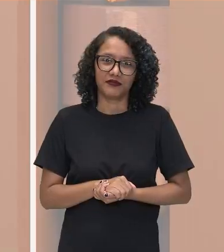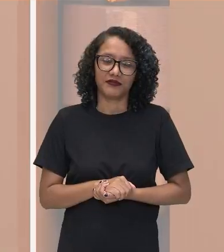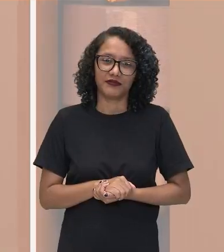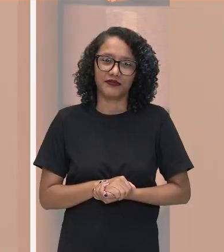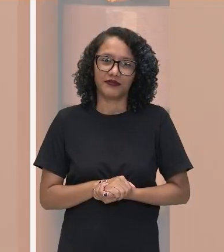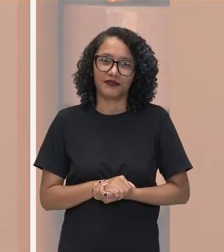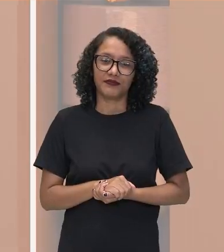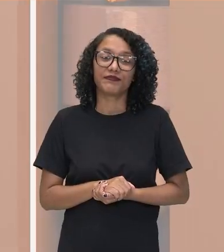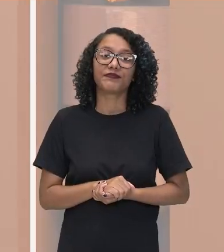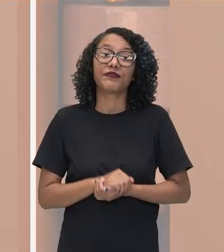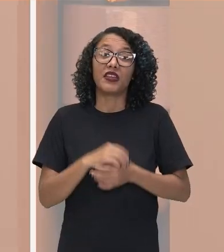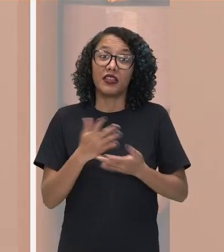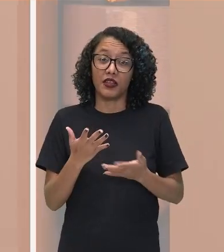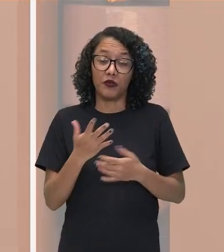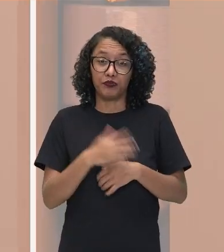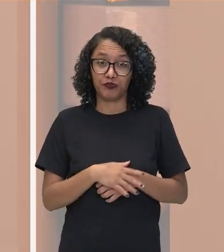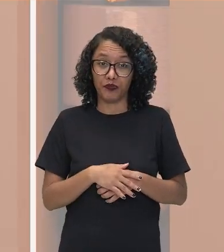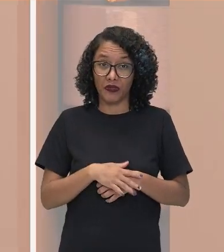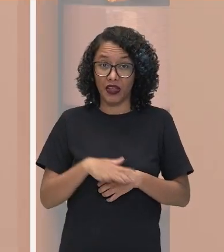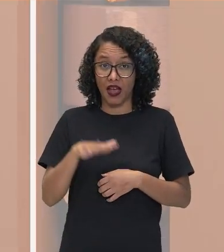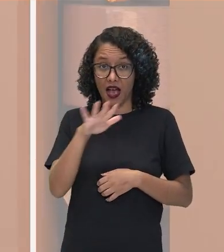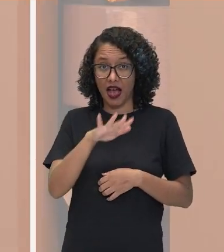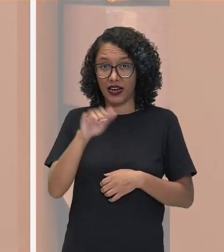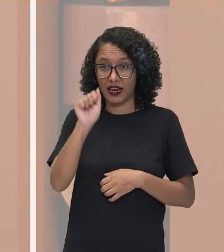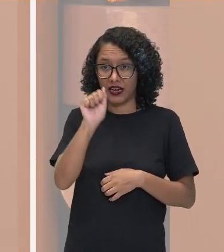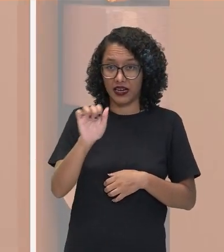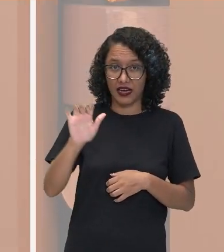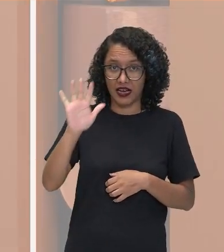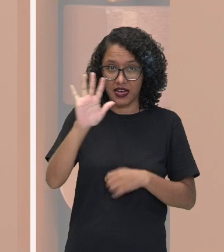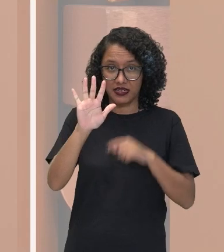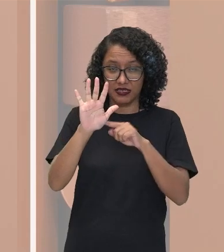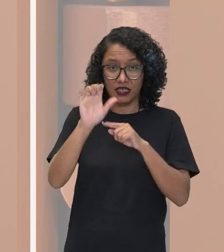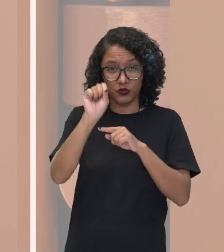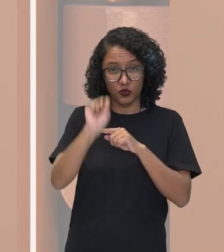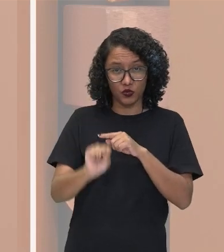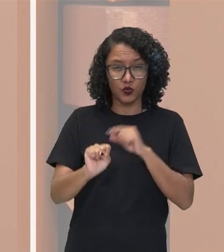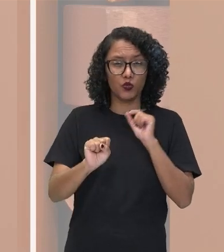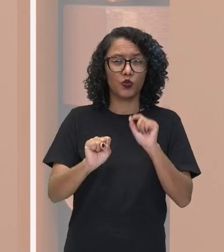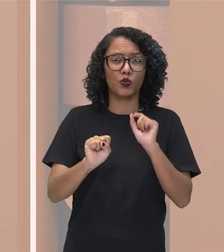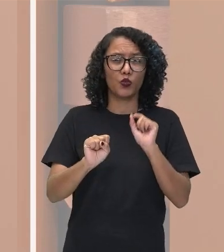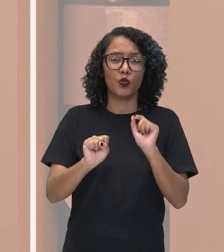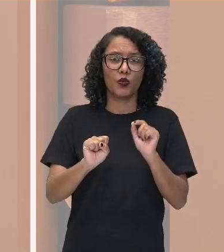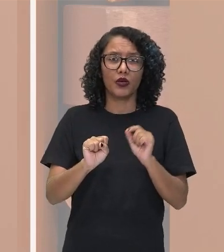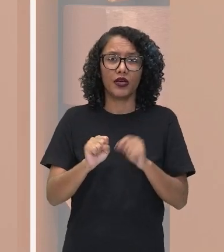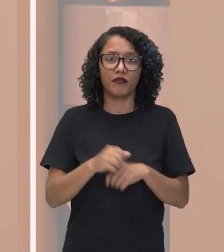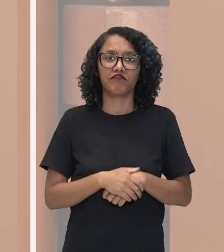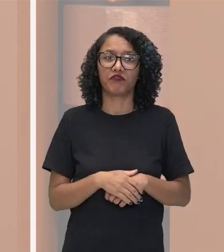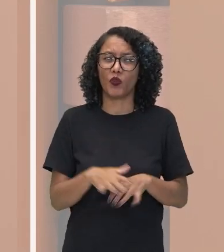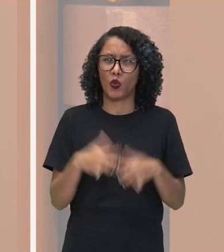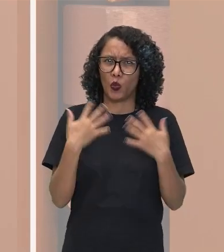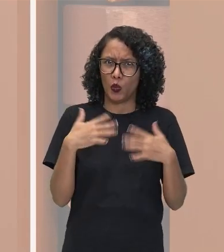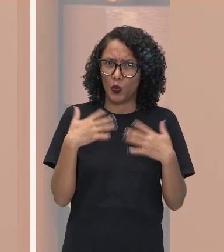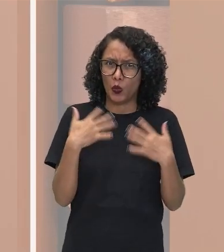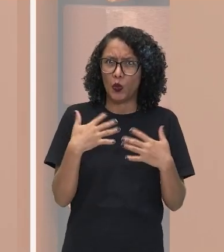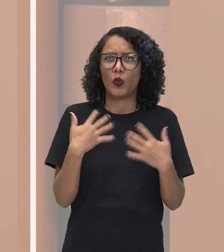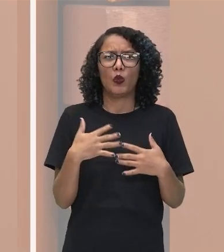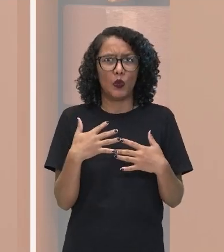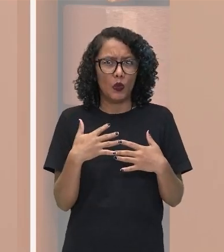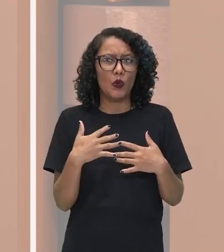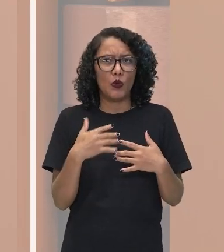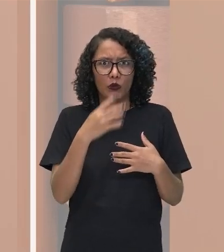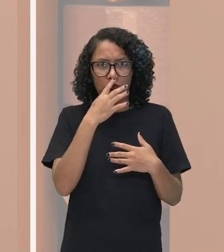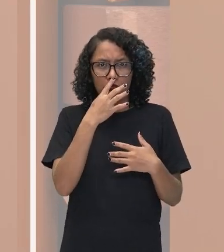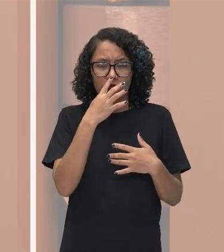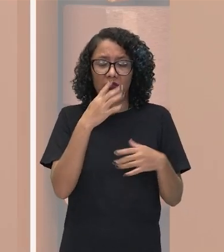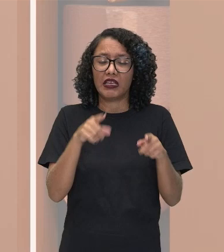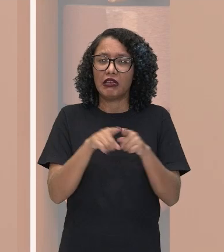A Ásia Meridional ou o Sul da Ásia é uma região que vai se apresentar fascinante, desafiadora. É um